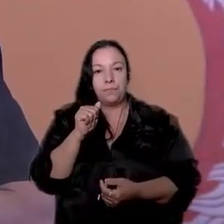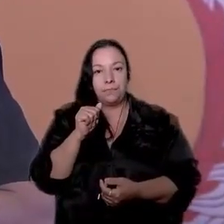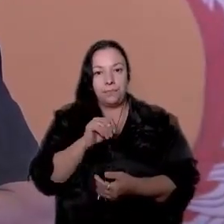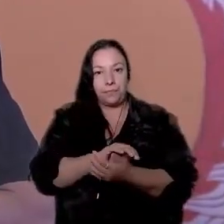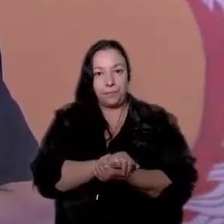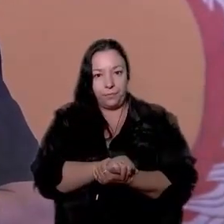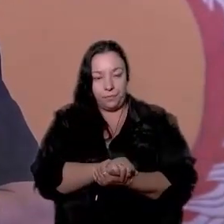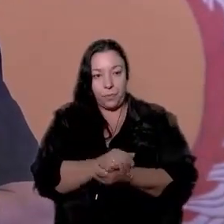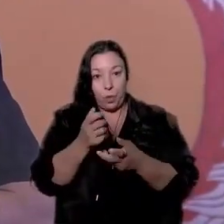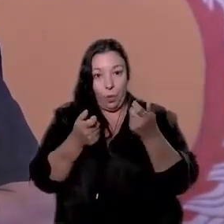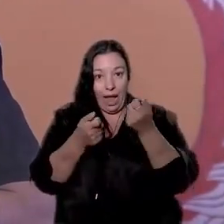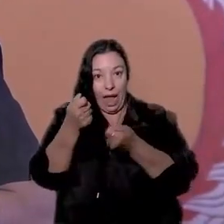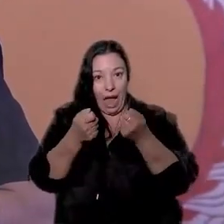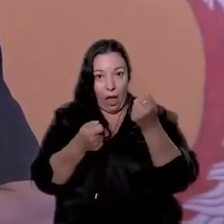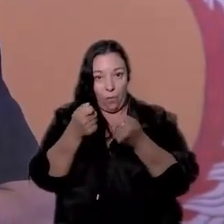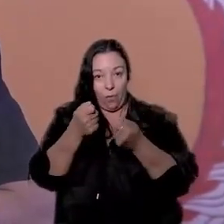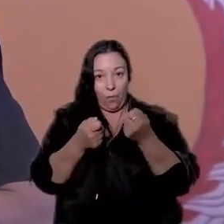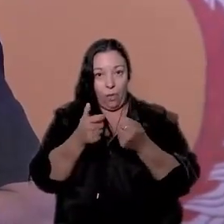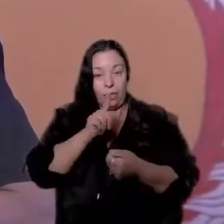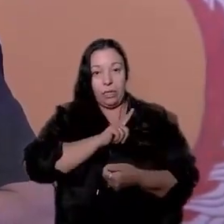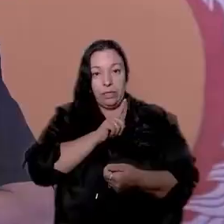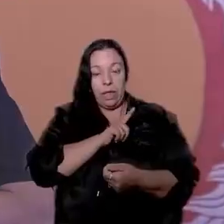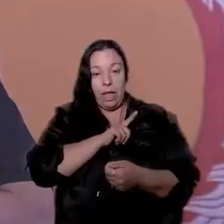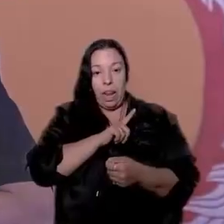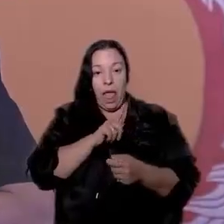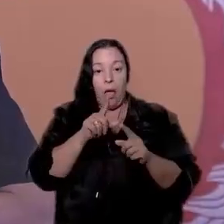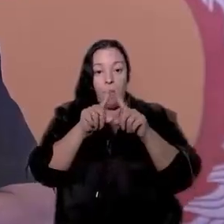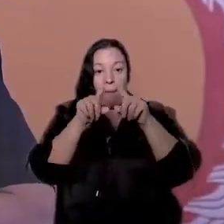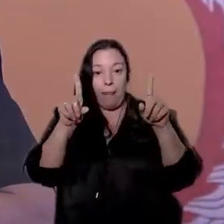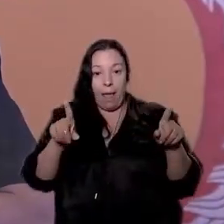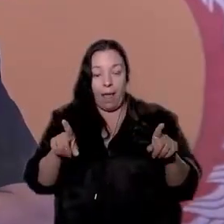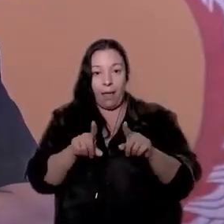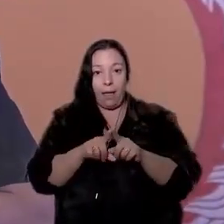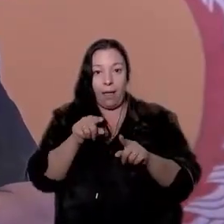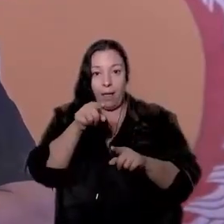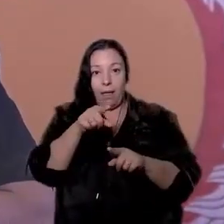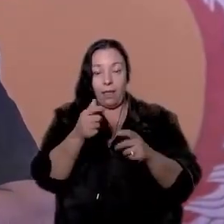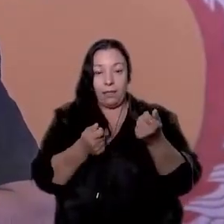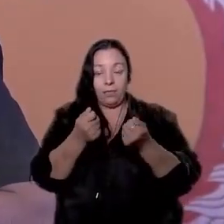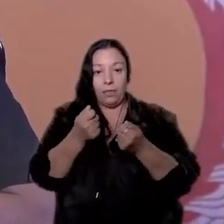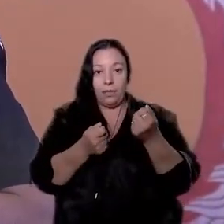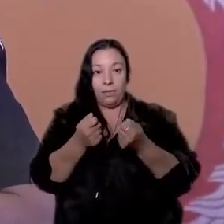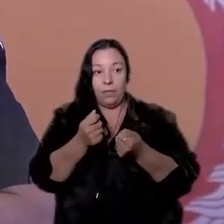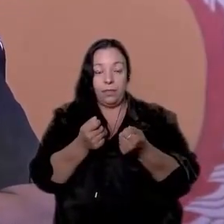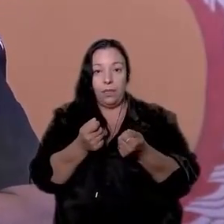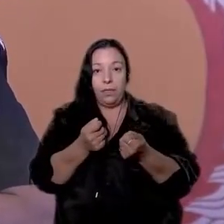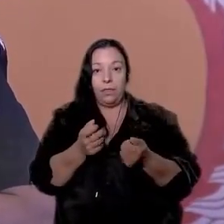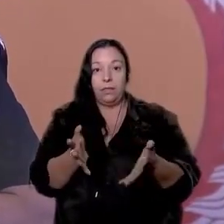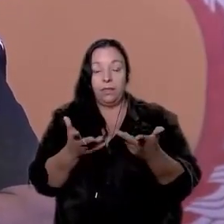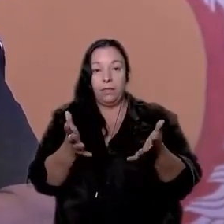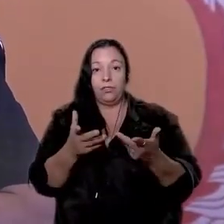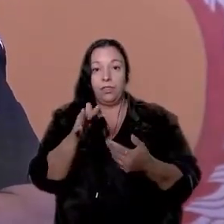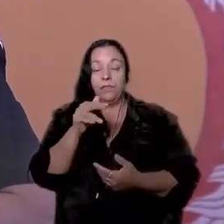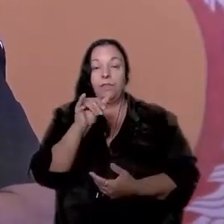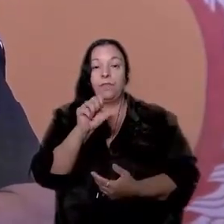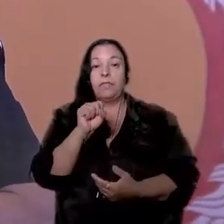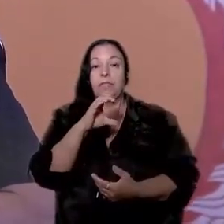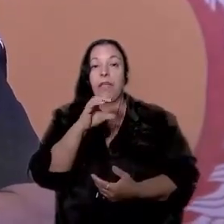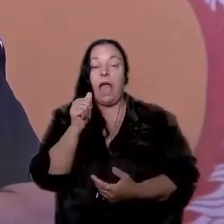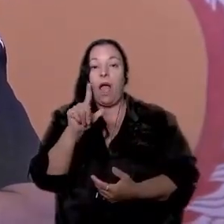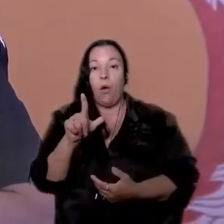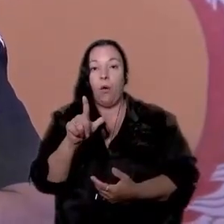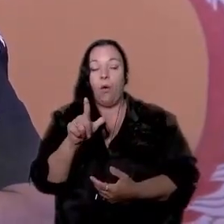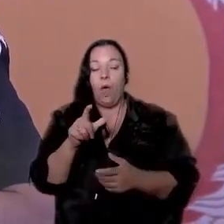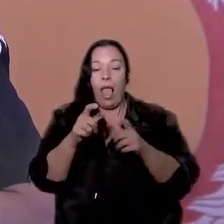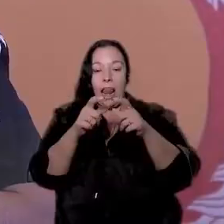adquiriram um automóvel que tem lá uma plaquinha dizendo este automóvel tem incentivo fiscal do governo federal. Ou nunca compraram uma lata